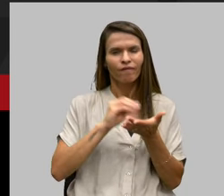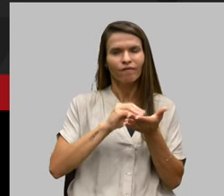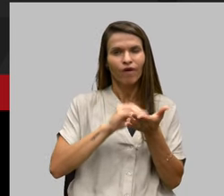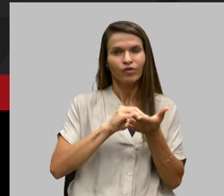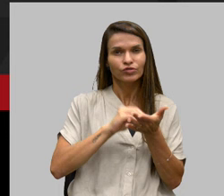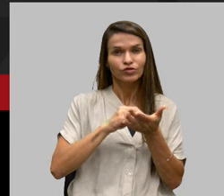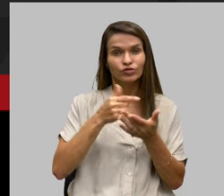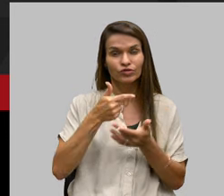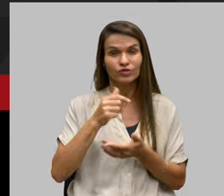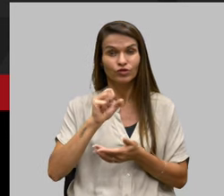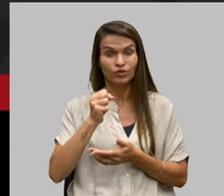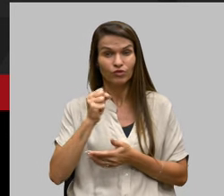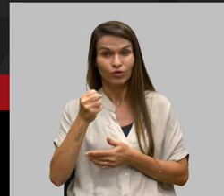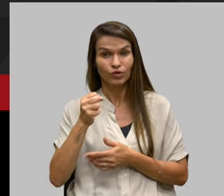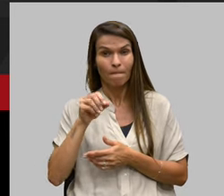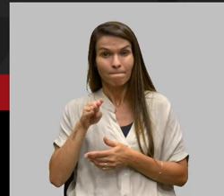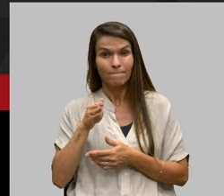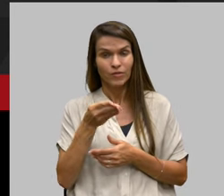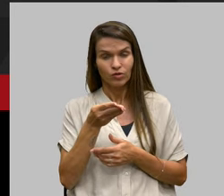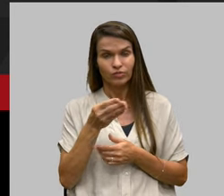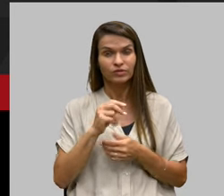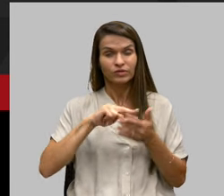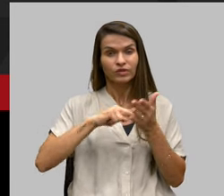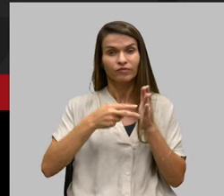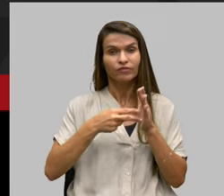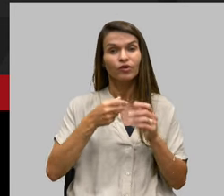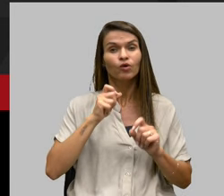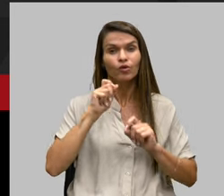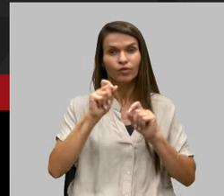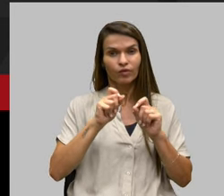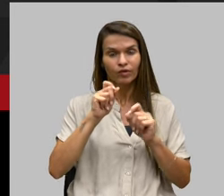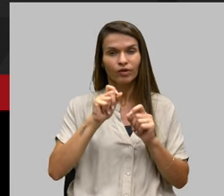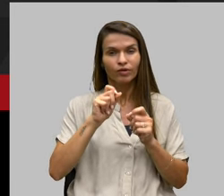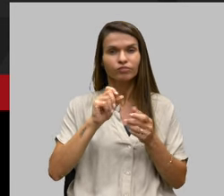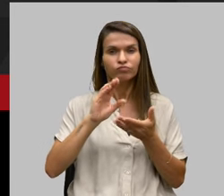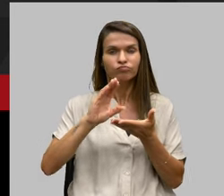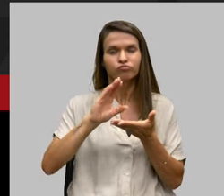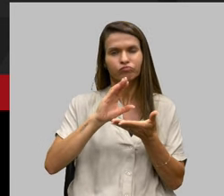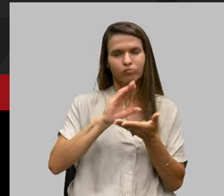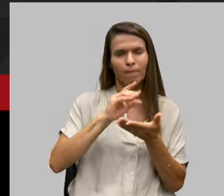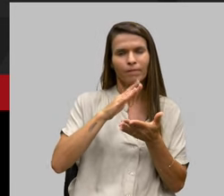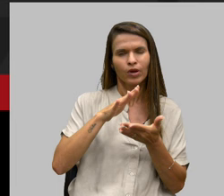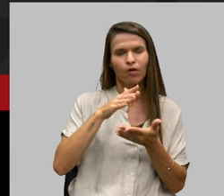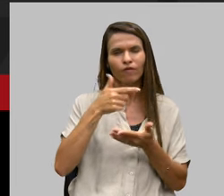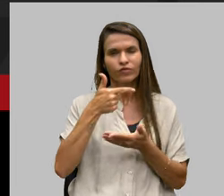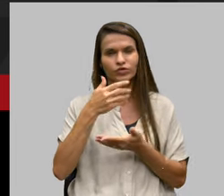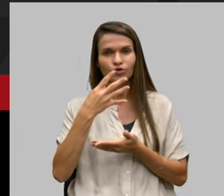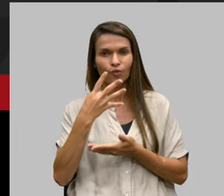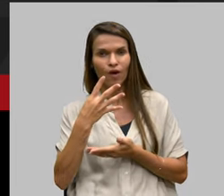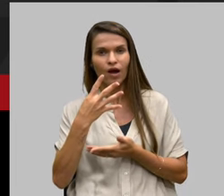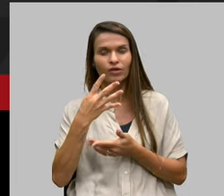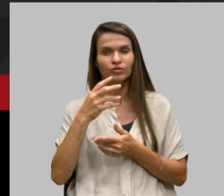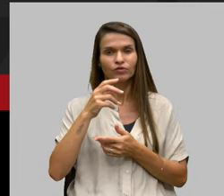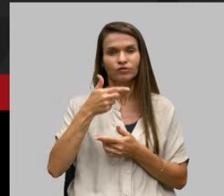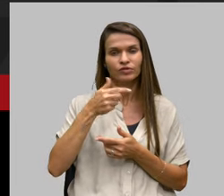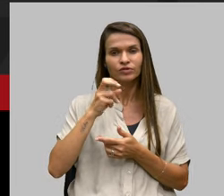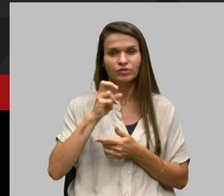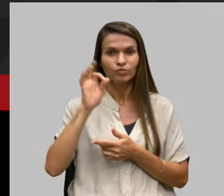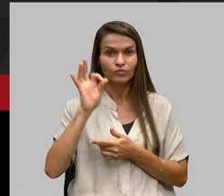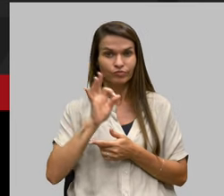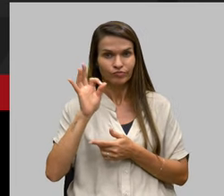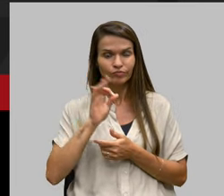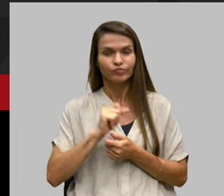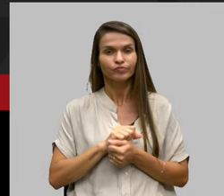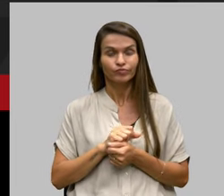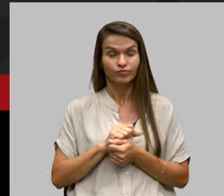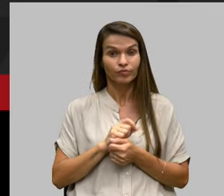milhões significa dizer que o ativo cobriria apenas 24 próximo de 25% do passivo dele Ok só que